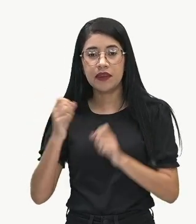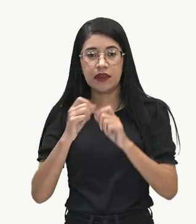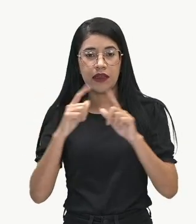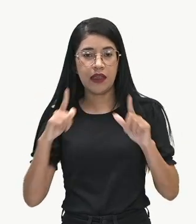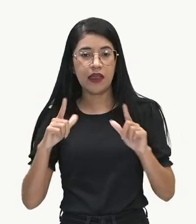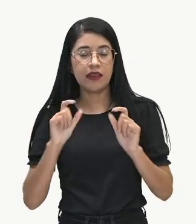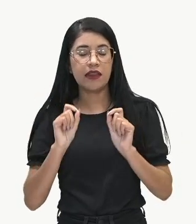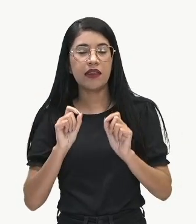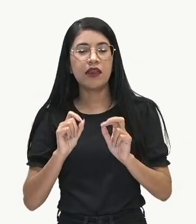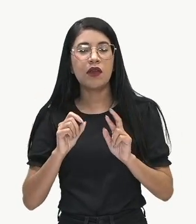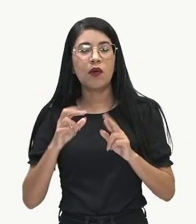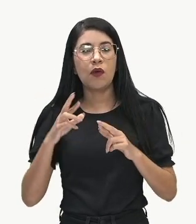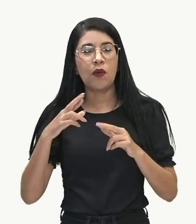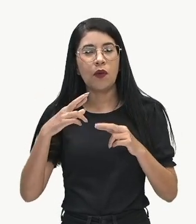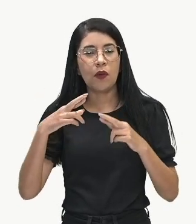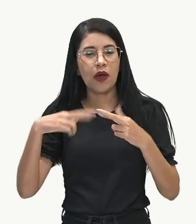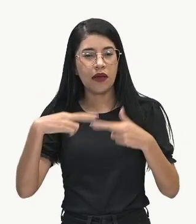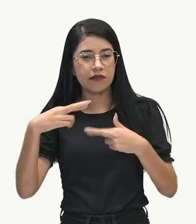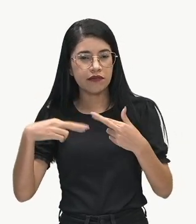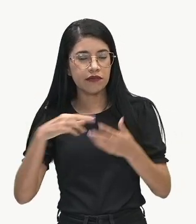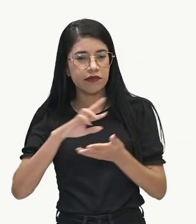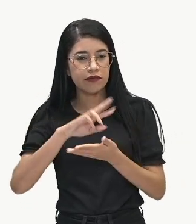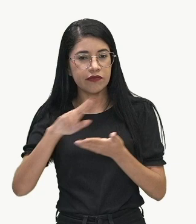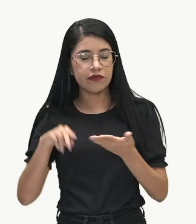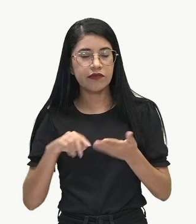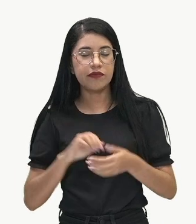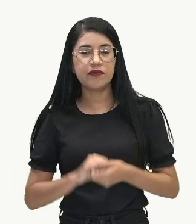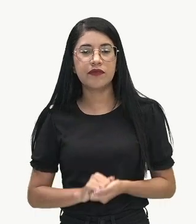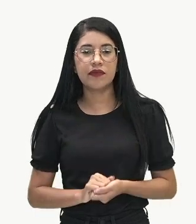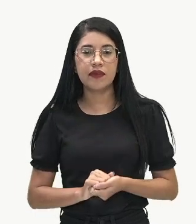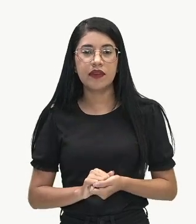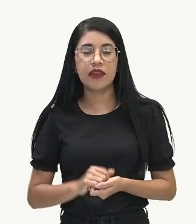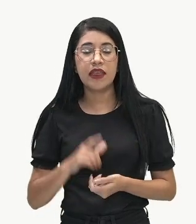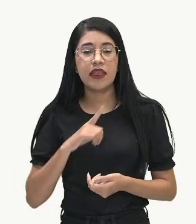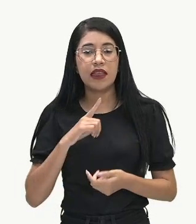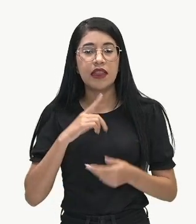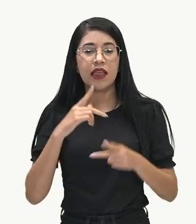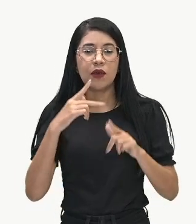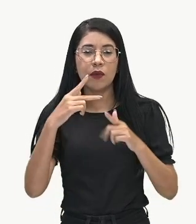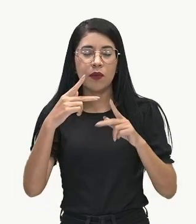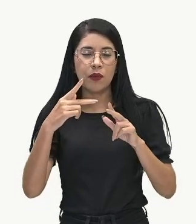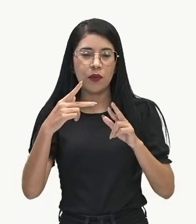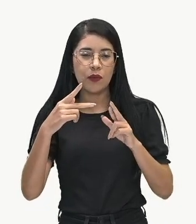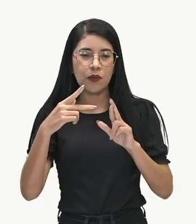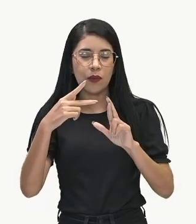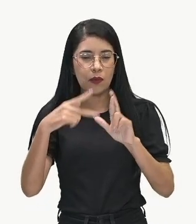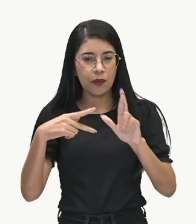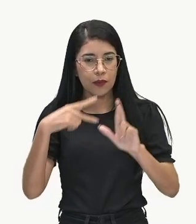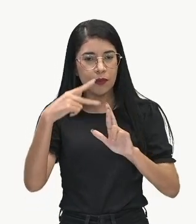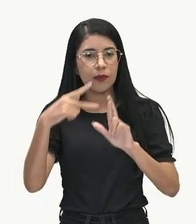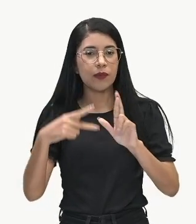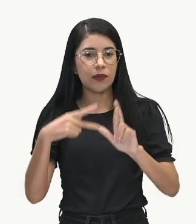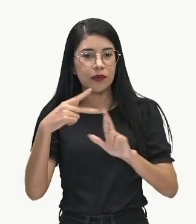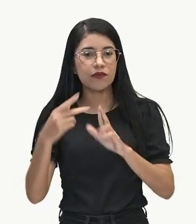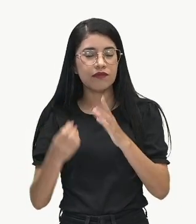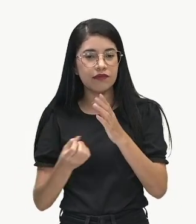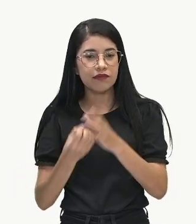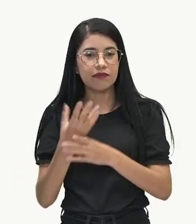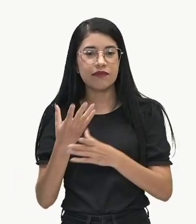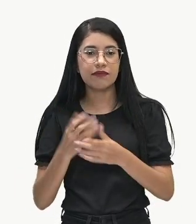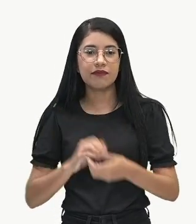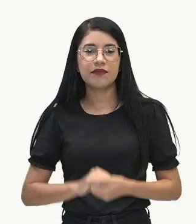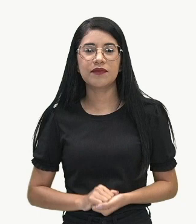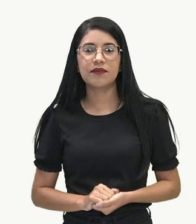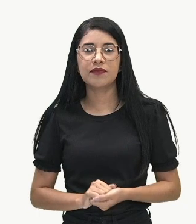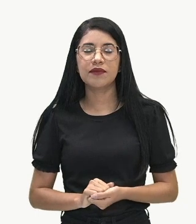vão reagir entre si e aqui eu tenho os produtos, né, que vão ser formados.